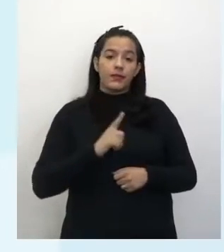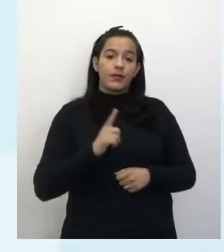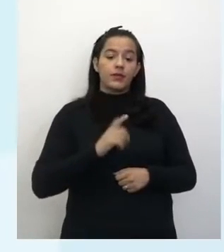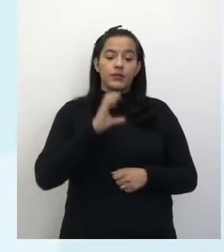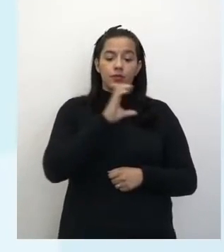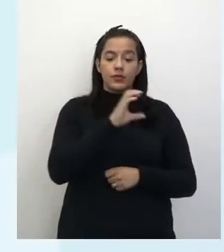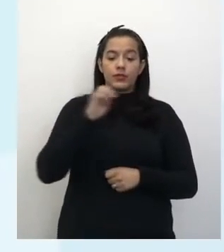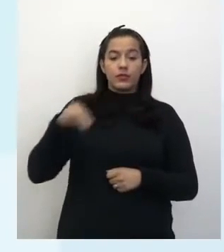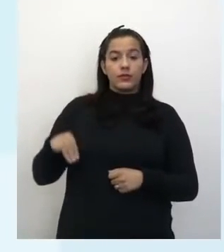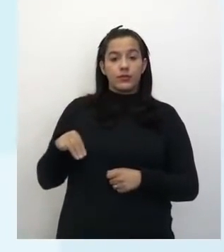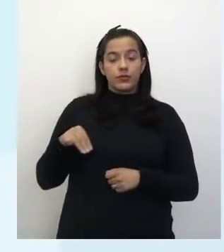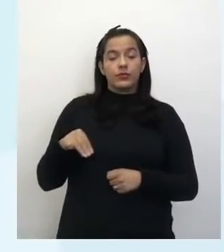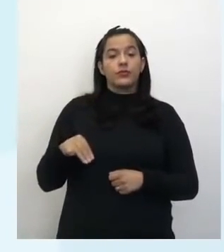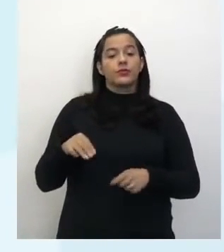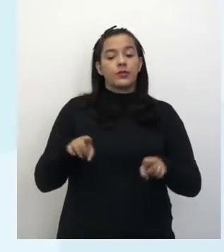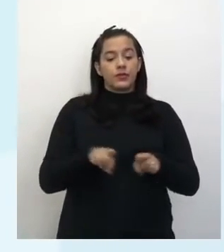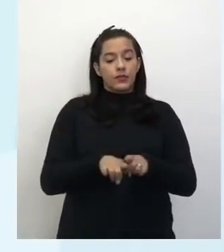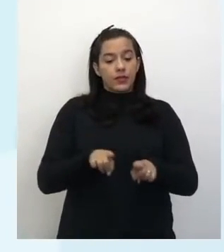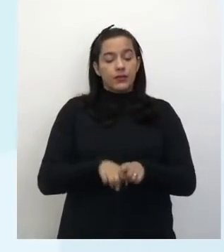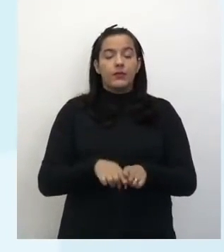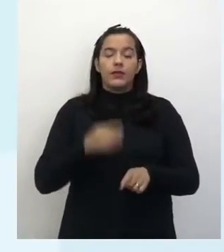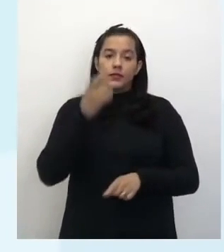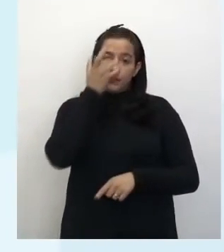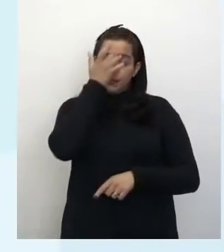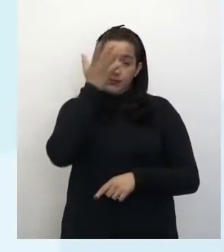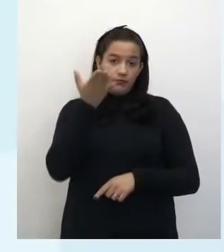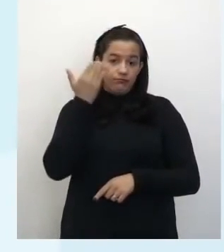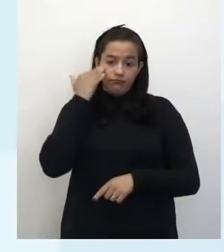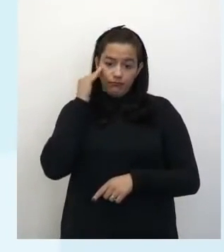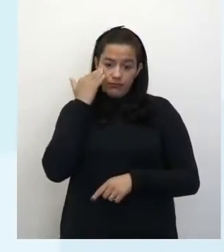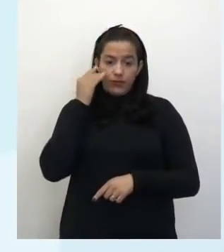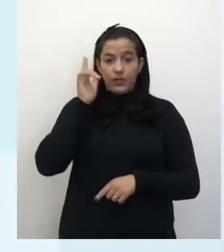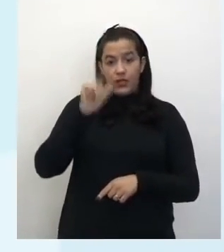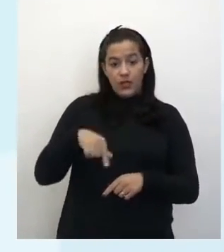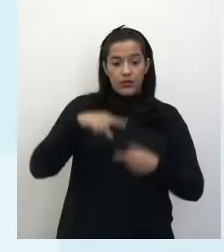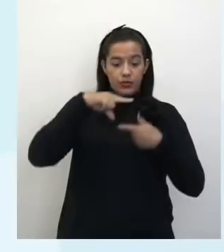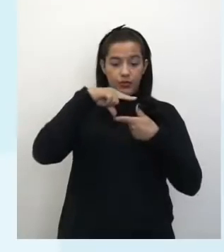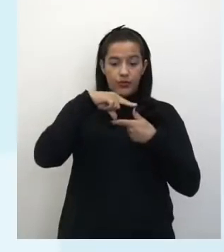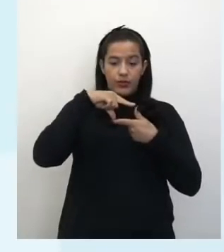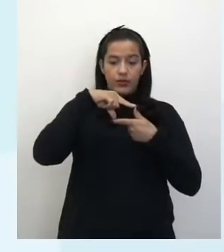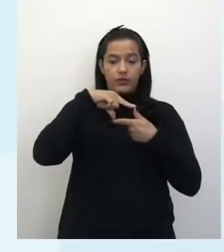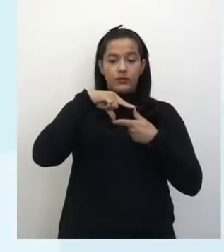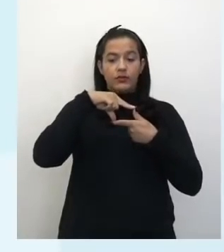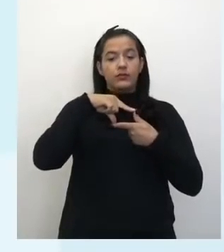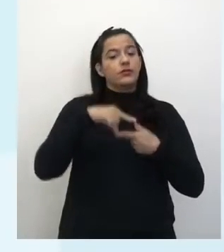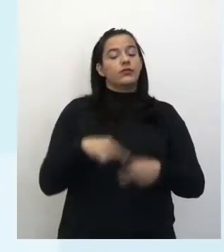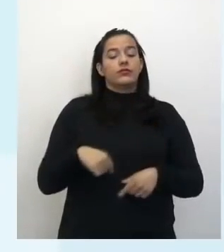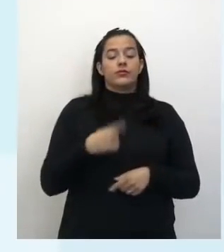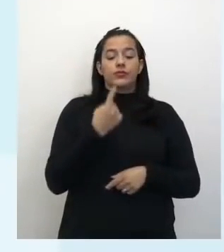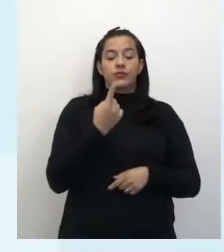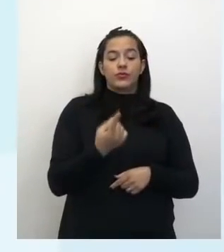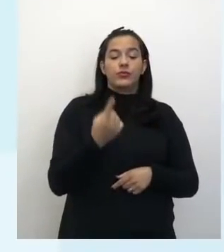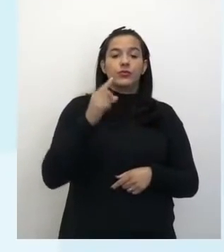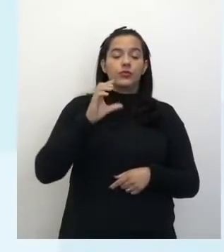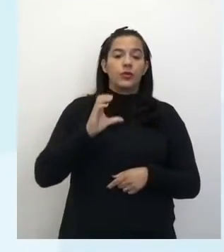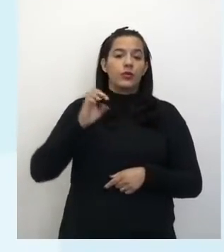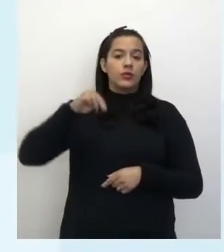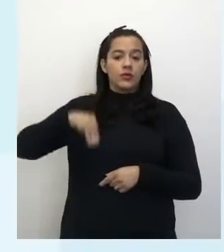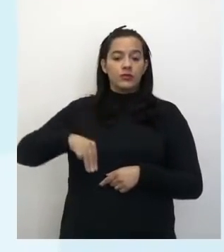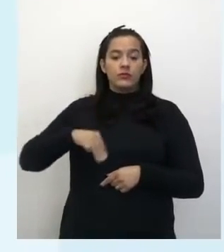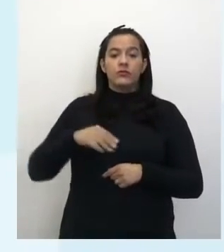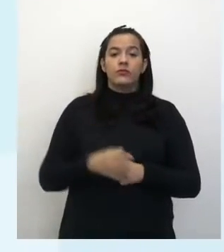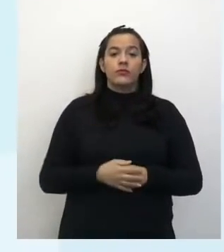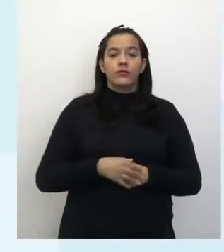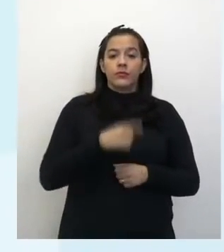centímetro quadrado, muito fácil de entender, né? É um quadradinho de 1 centímetro por 1 centímetro, né? 1 vezes